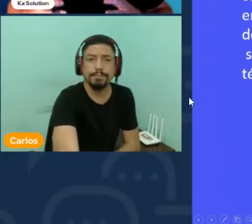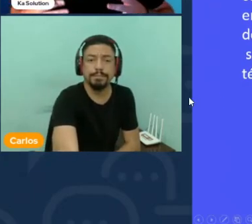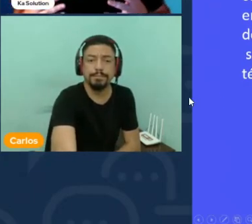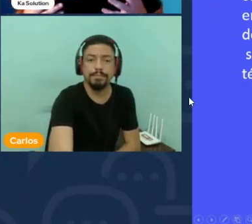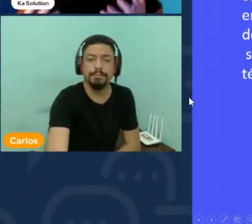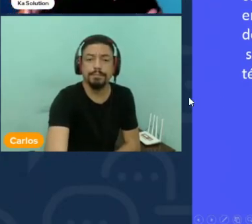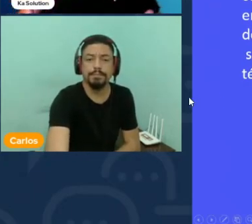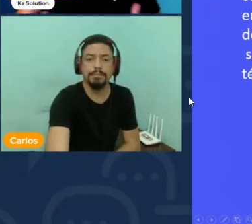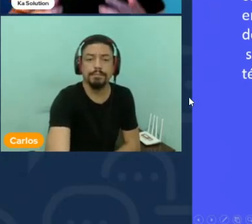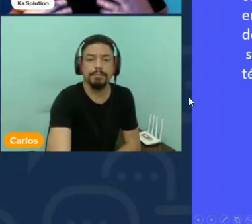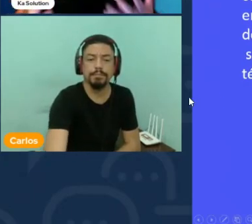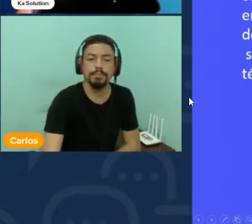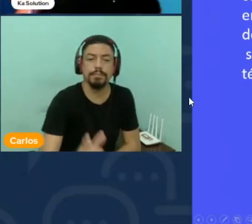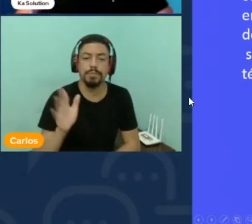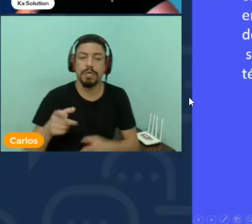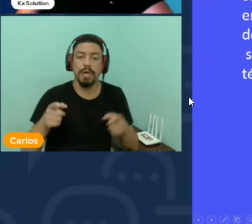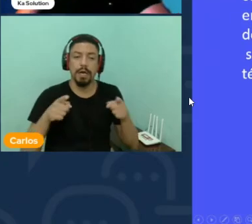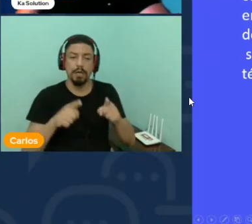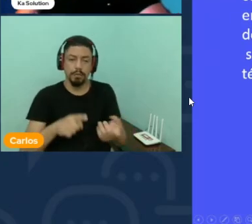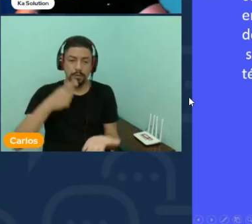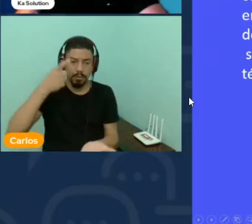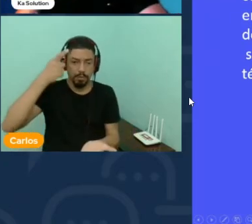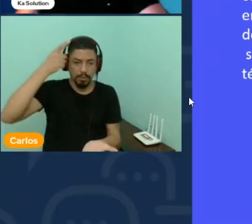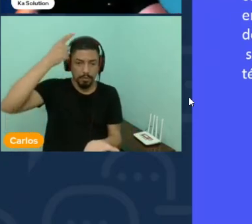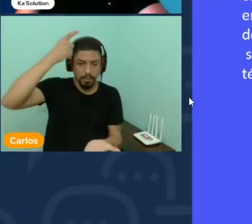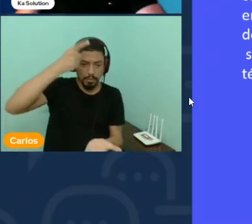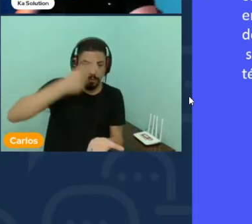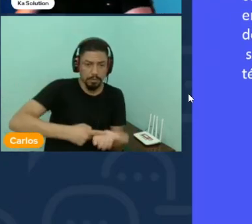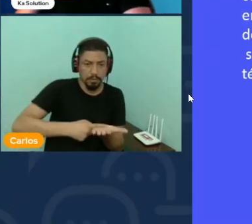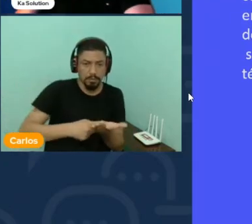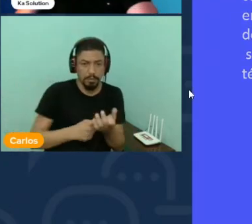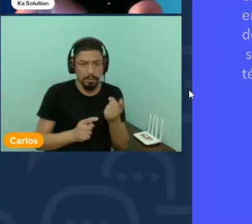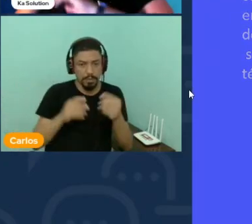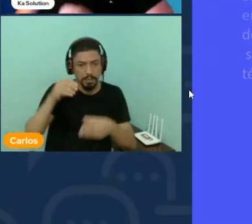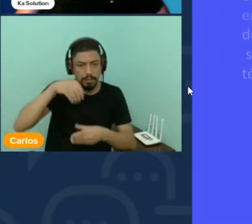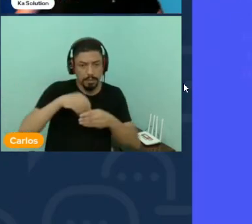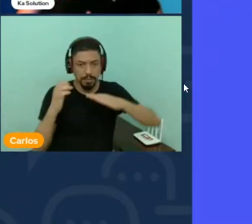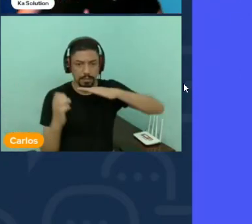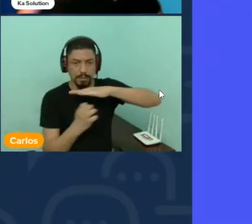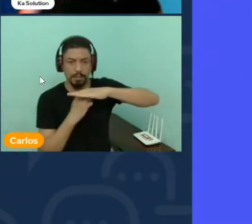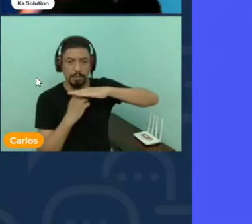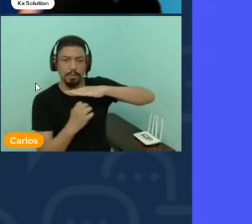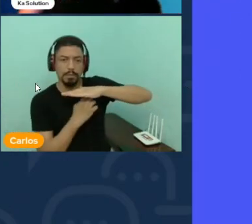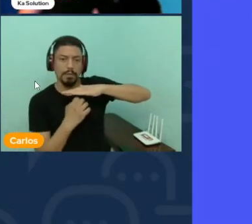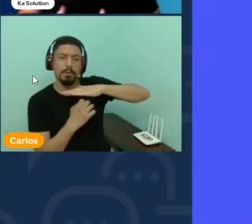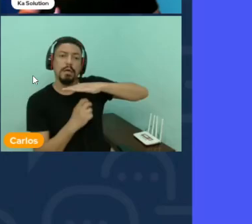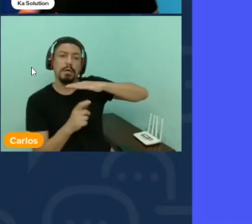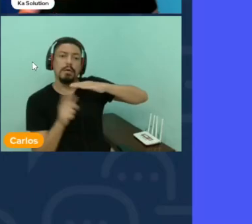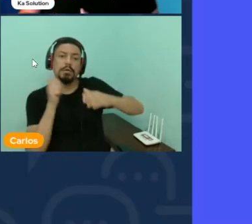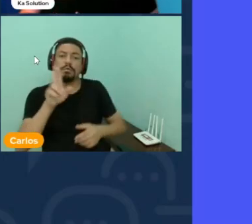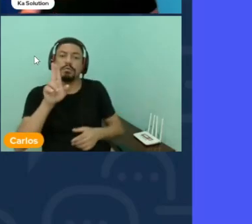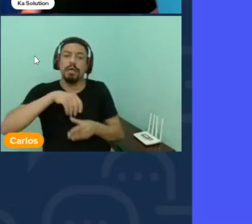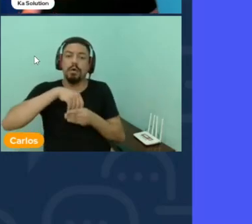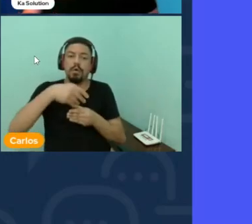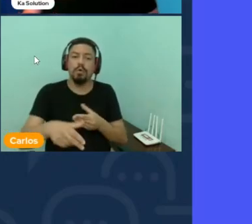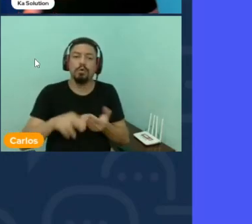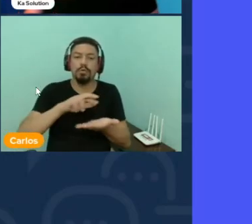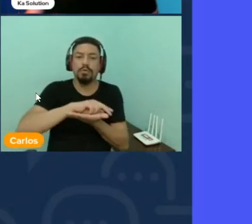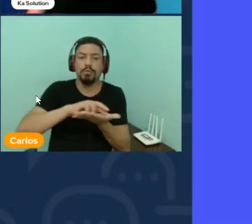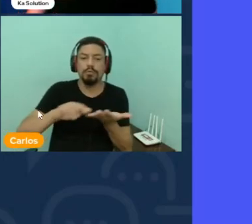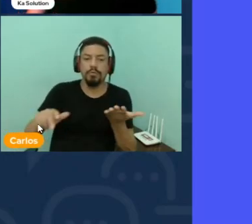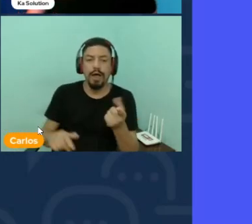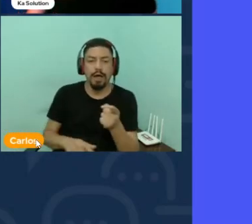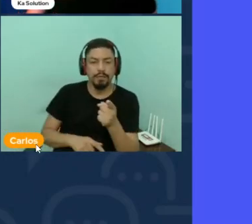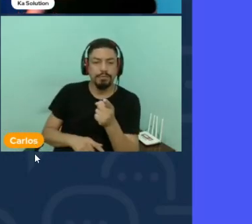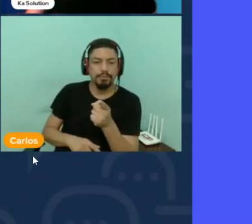Uma vez que a gente alinhou, conversou isso dentro da empresa, a gente pode usar os conteúdos, os serviços que a gente viu